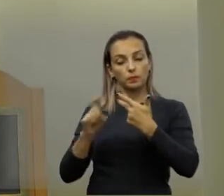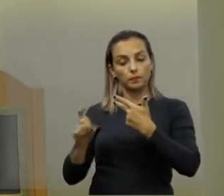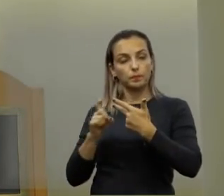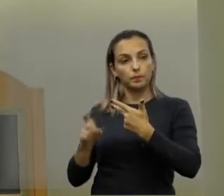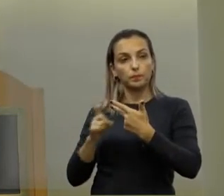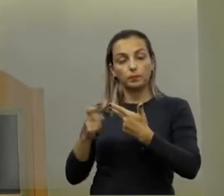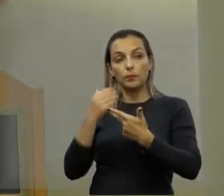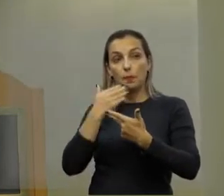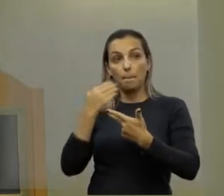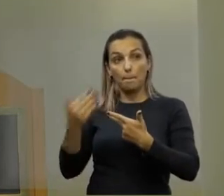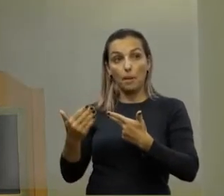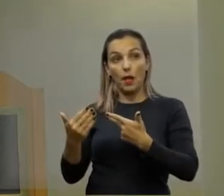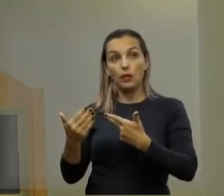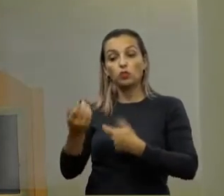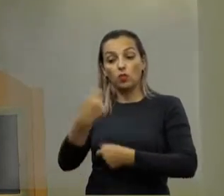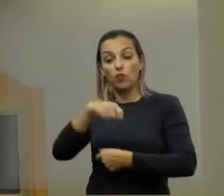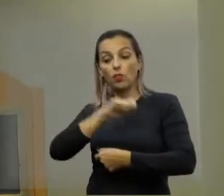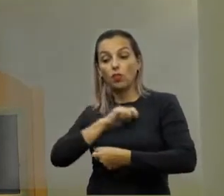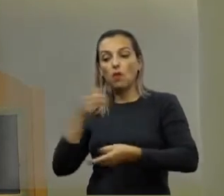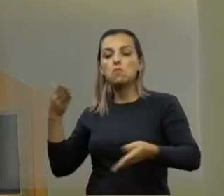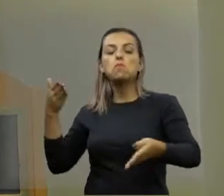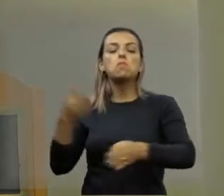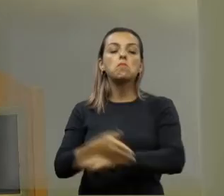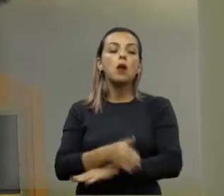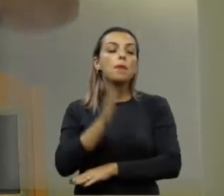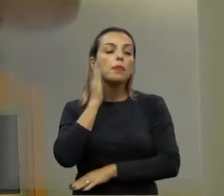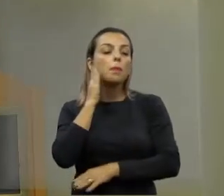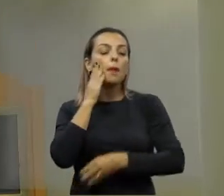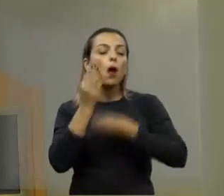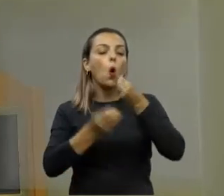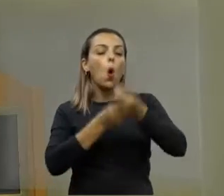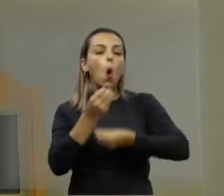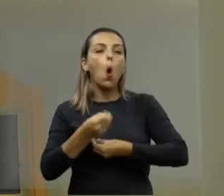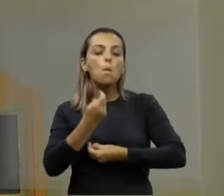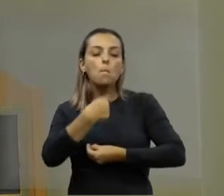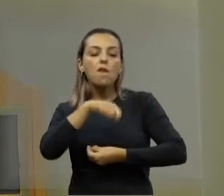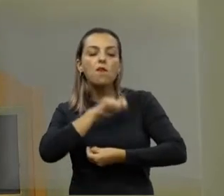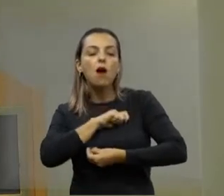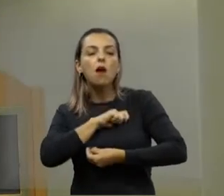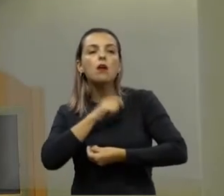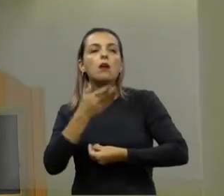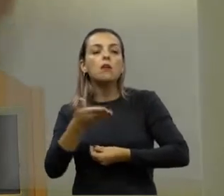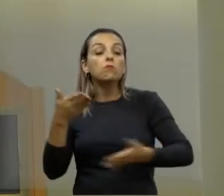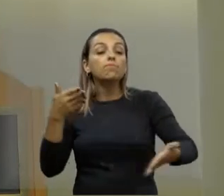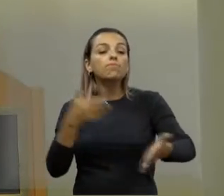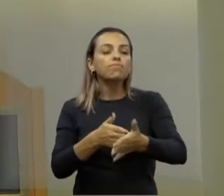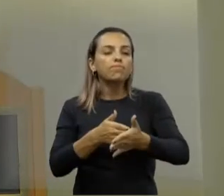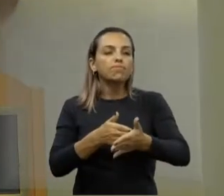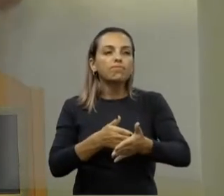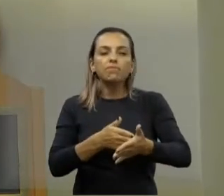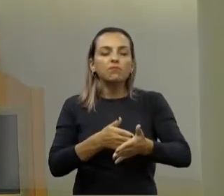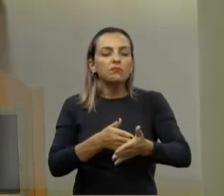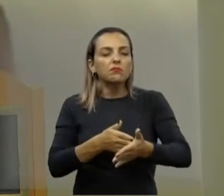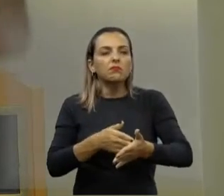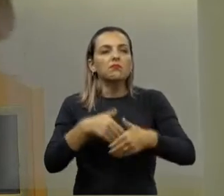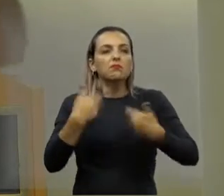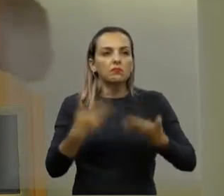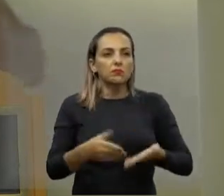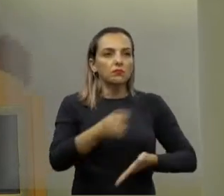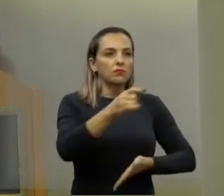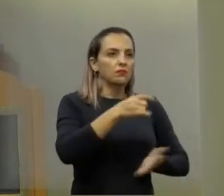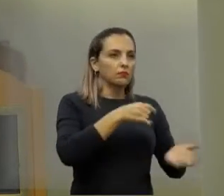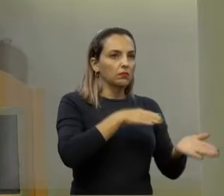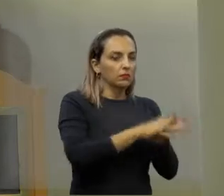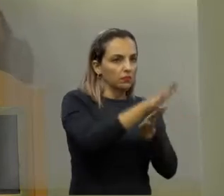para ele para o governo não manda os fiscais lá para ver essa situação eles não podem entrar e tu que eles fazem eles é o dono do imóvel